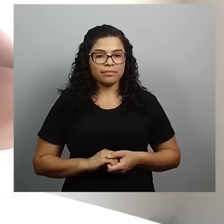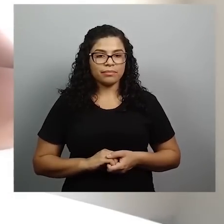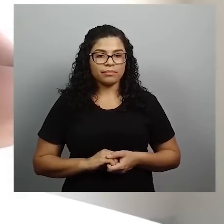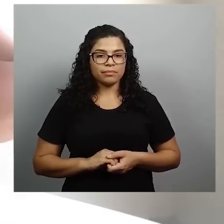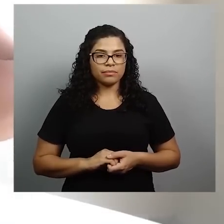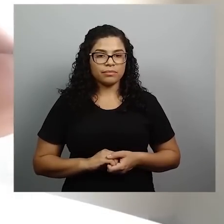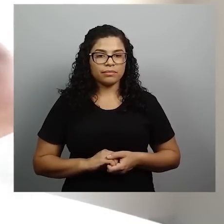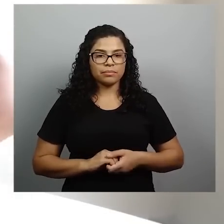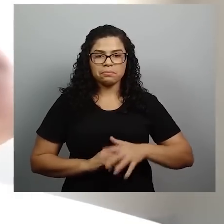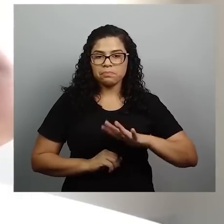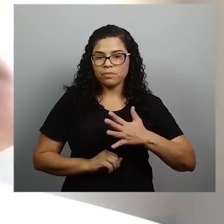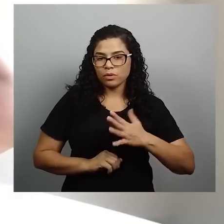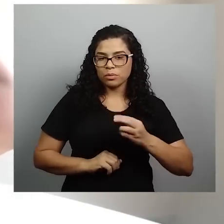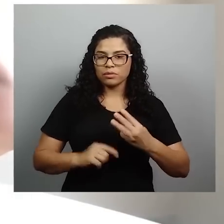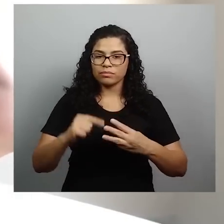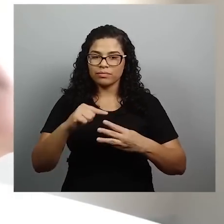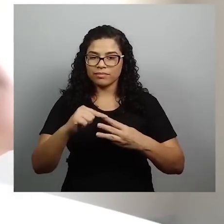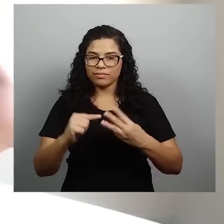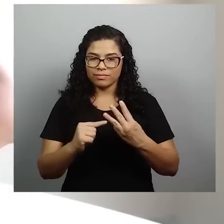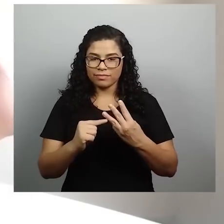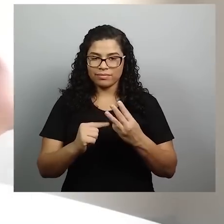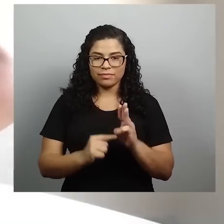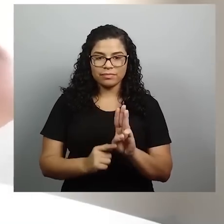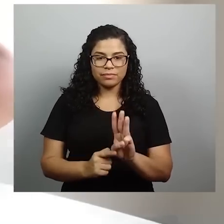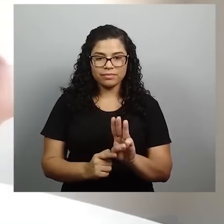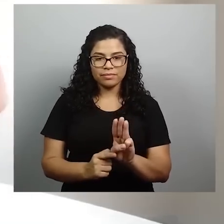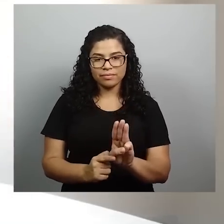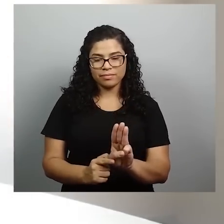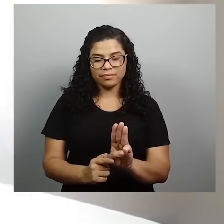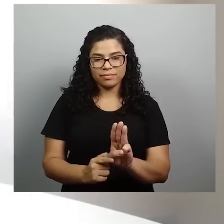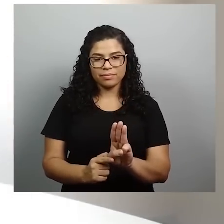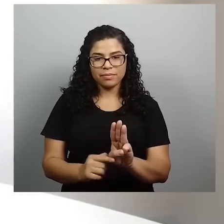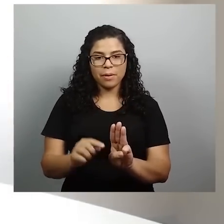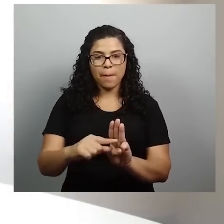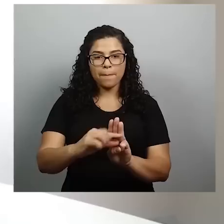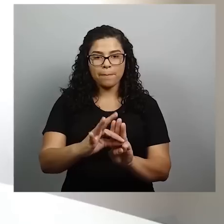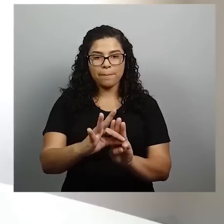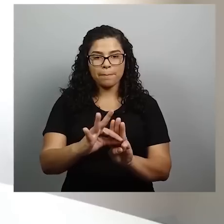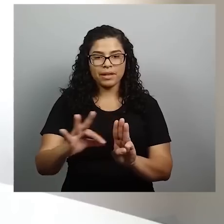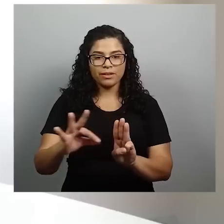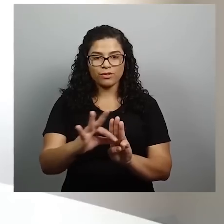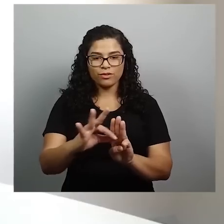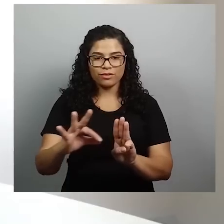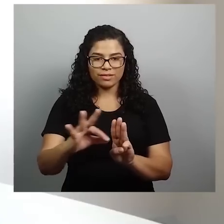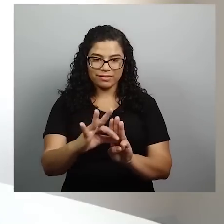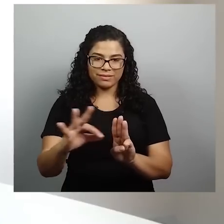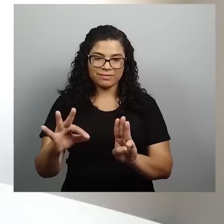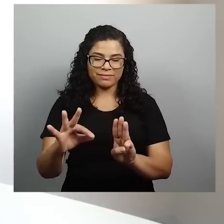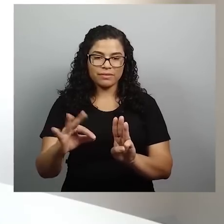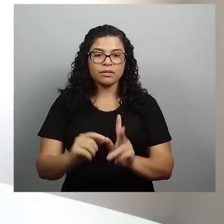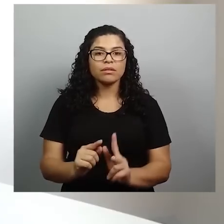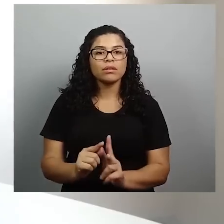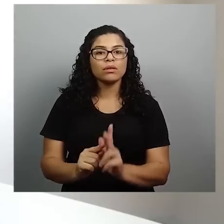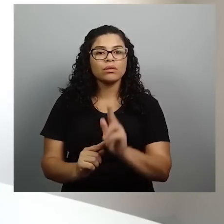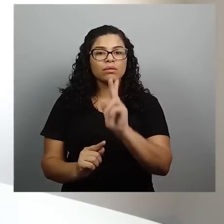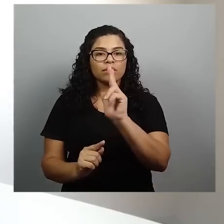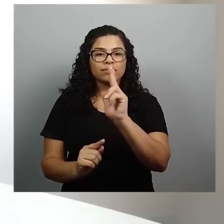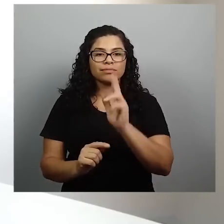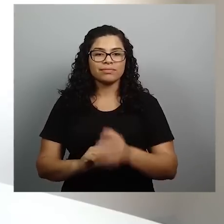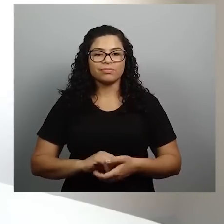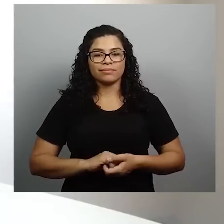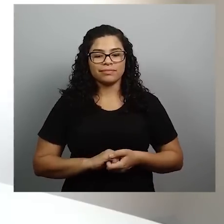Vinca aqui, marca aqui, ó, aproximadamente 3 dedos e corta.